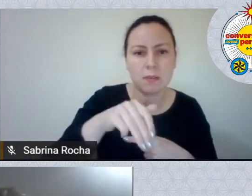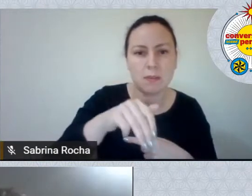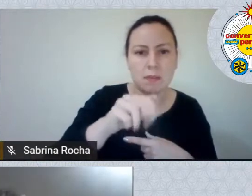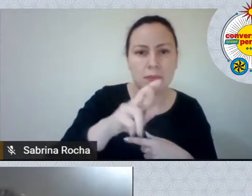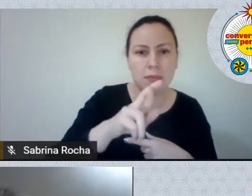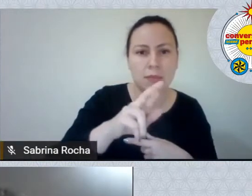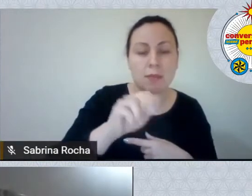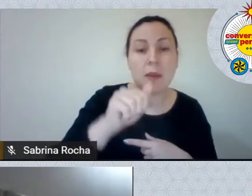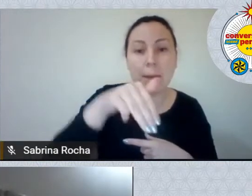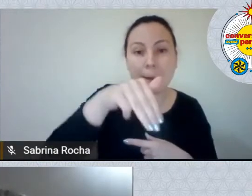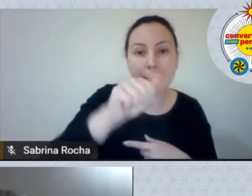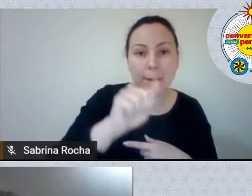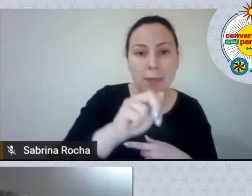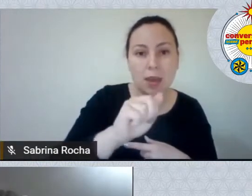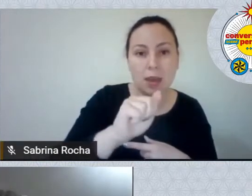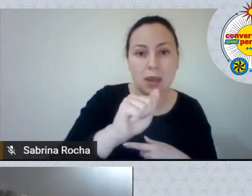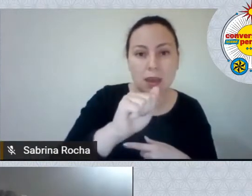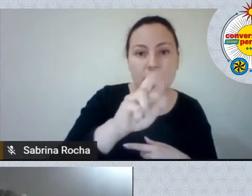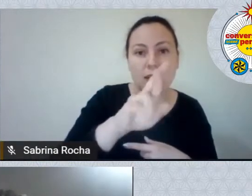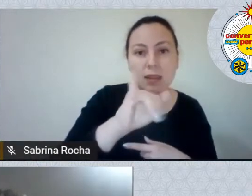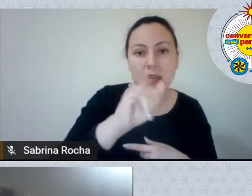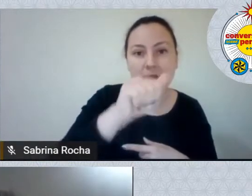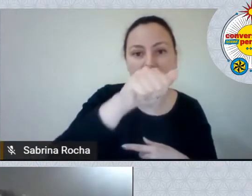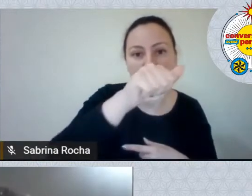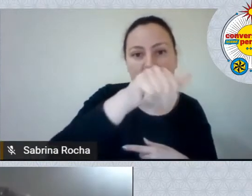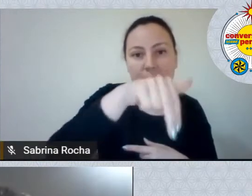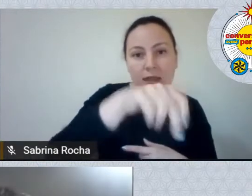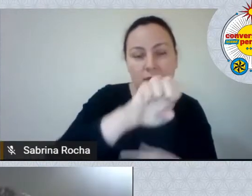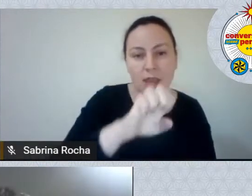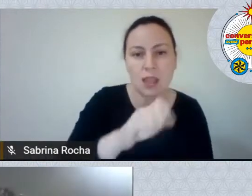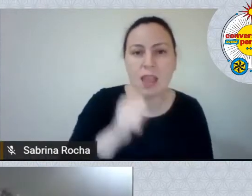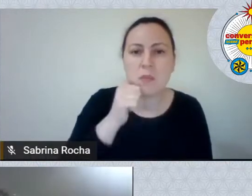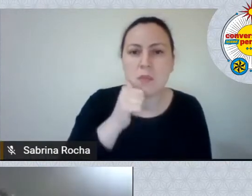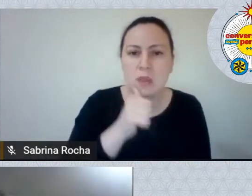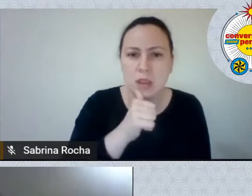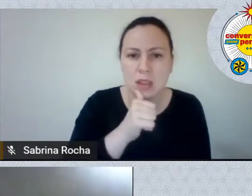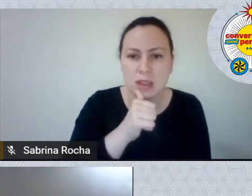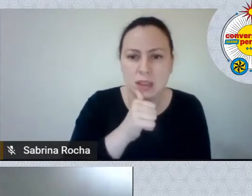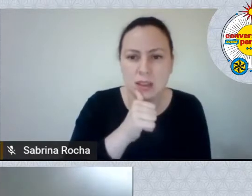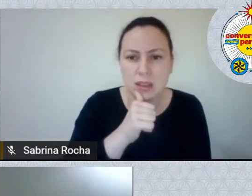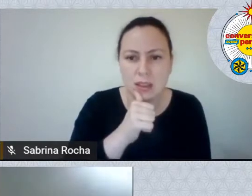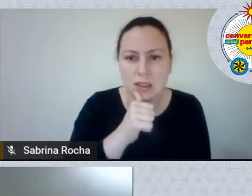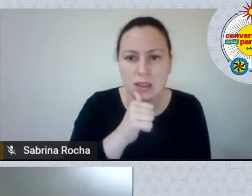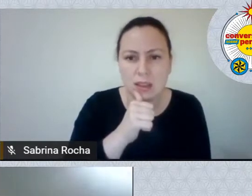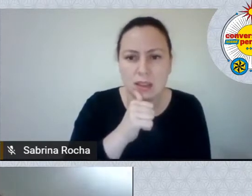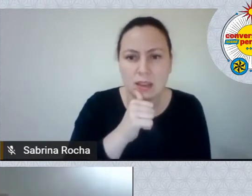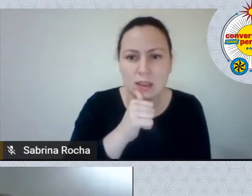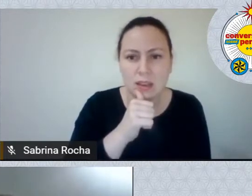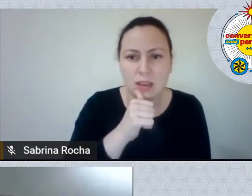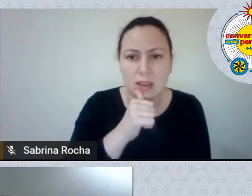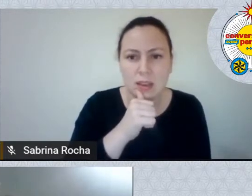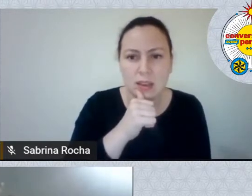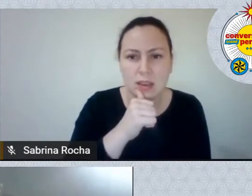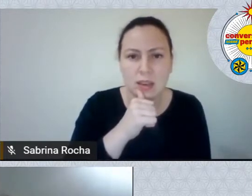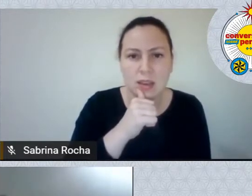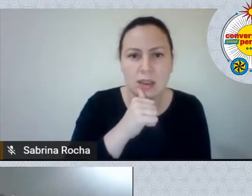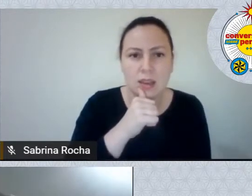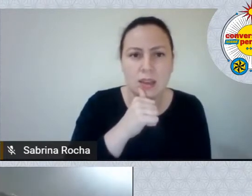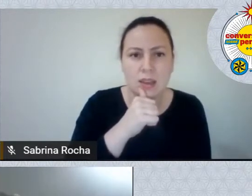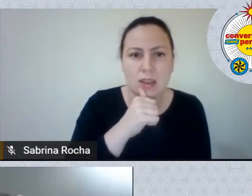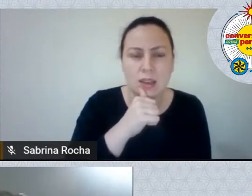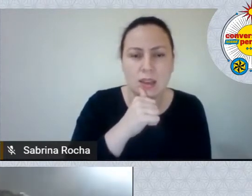uma alegoria da República, né? Era uma mulher com uma espécie